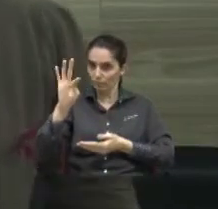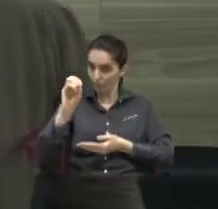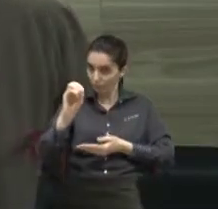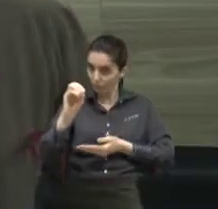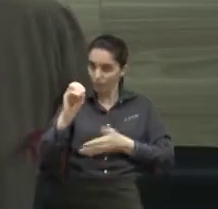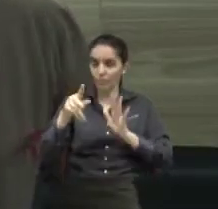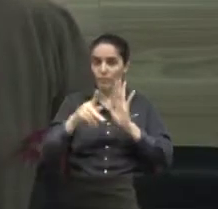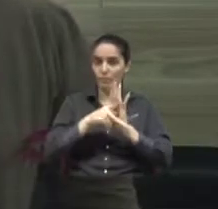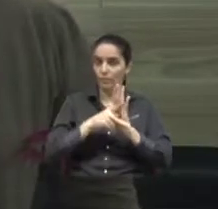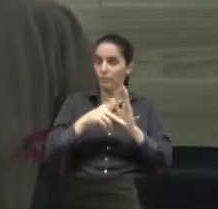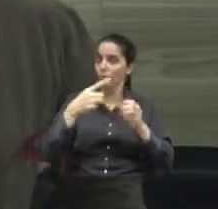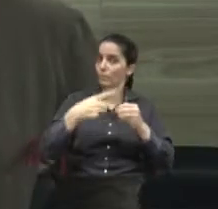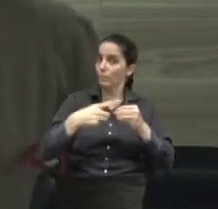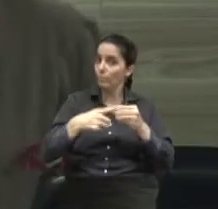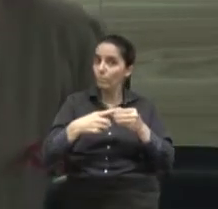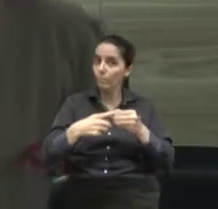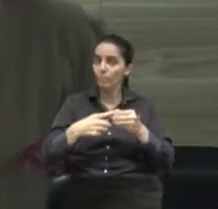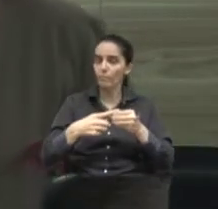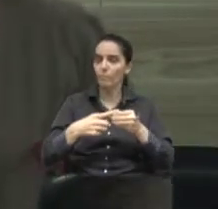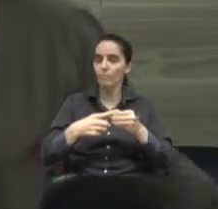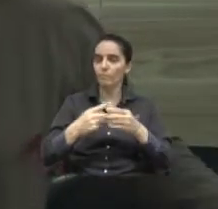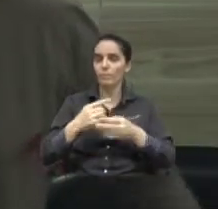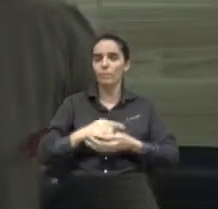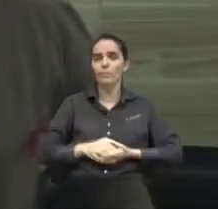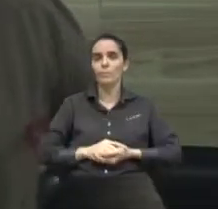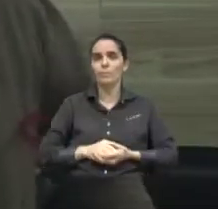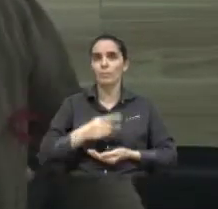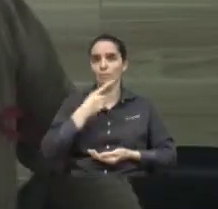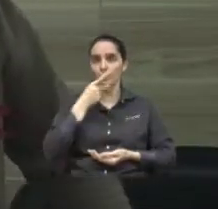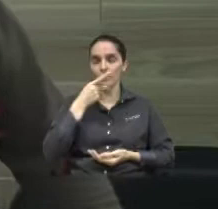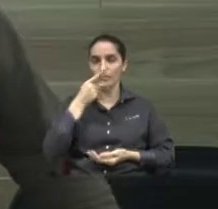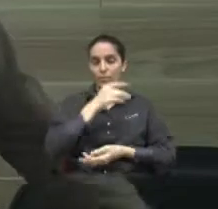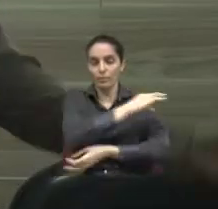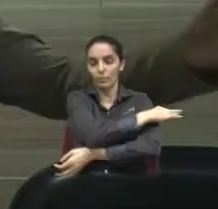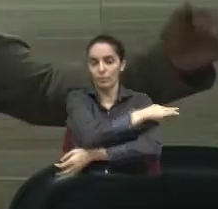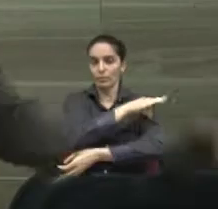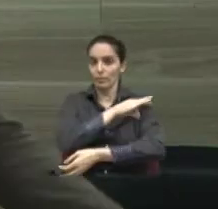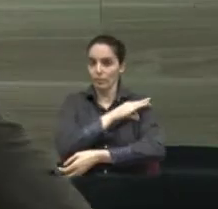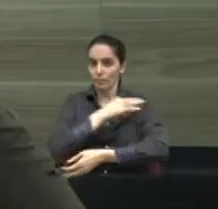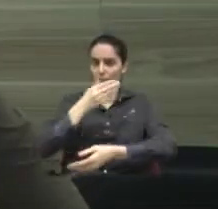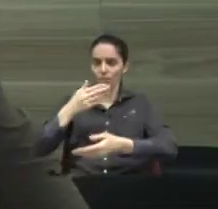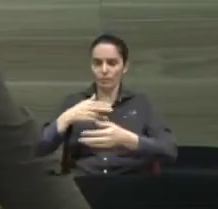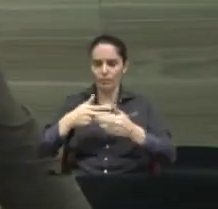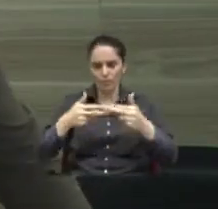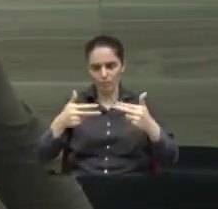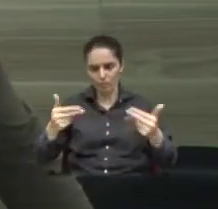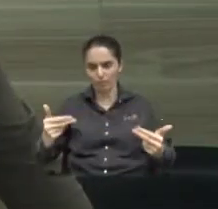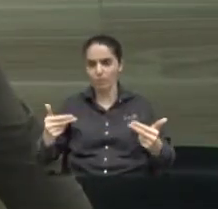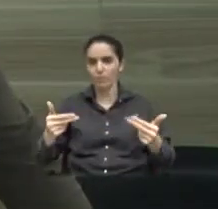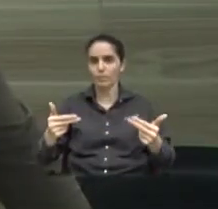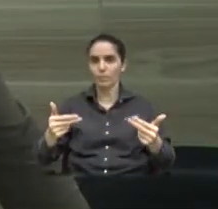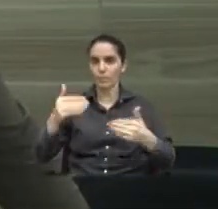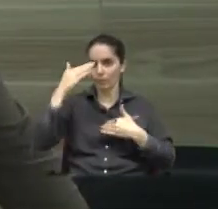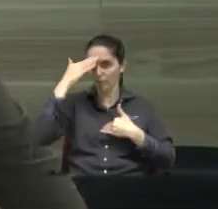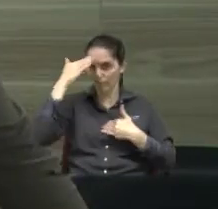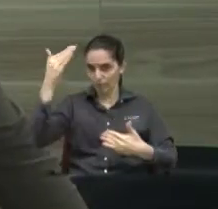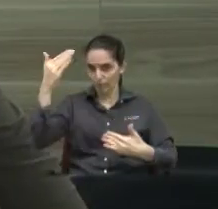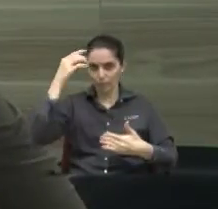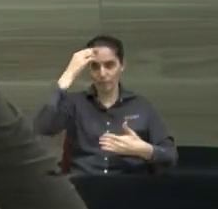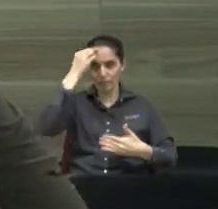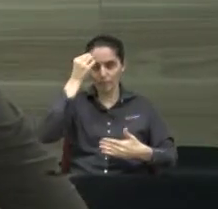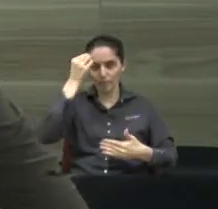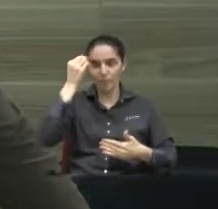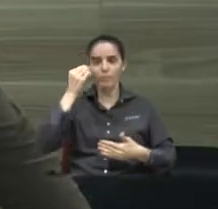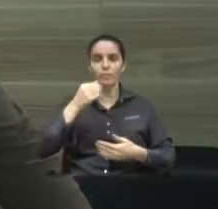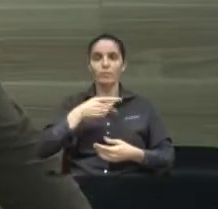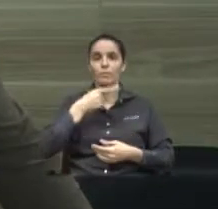sendo, aqui muito se disse de prefeitos, e agradeço ao vereador Anderson, que falou o nome